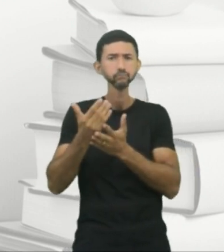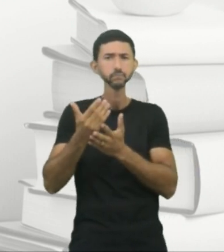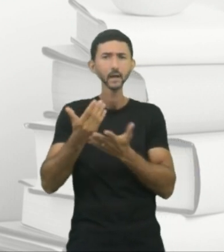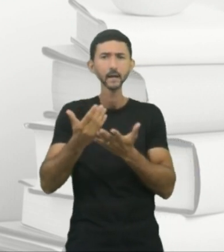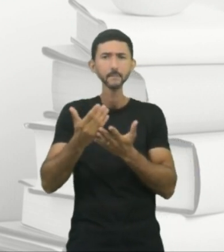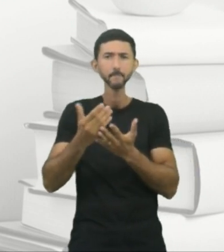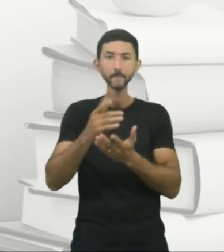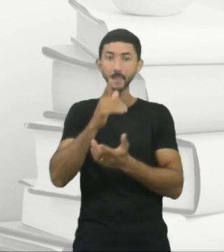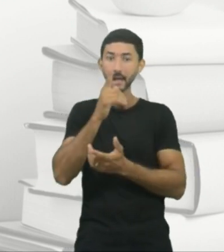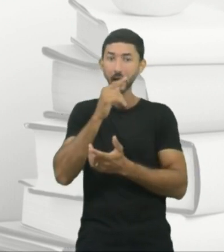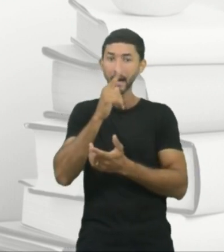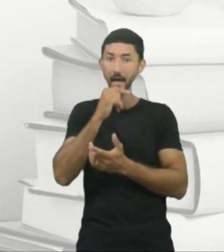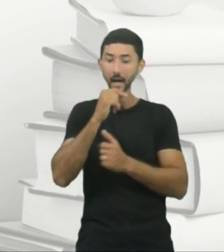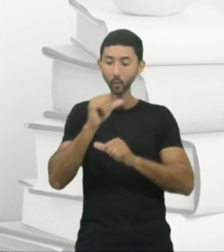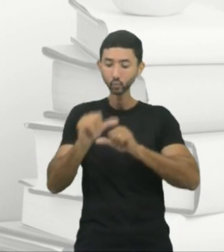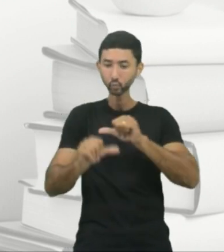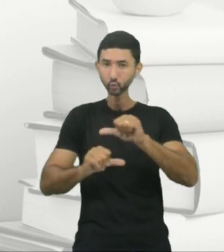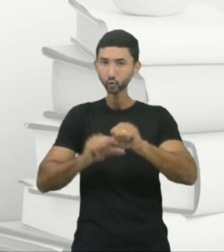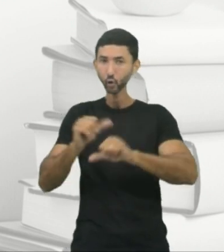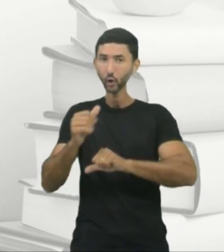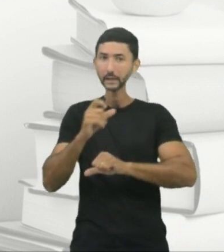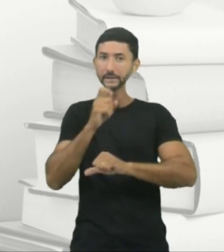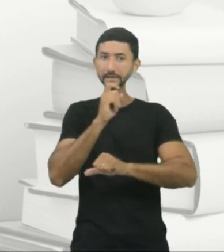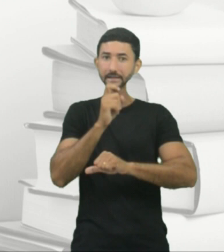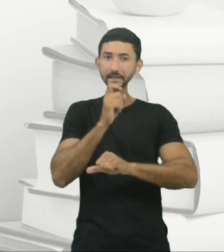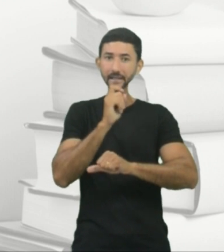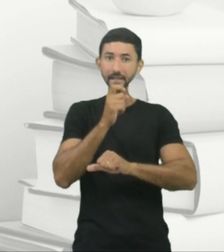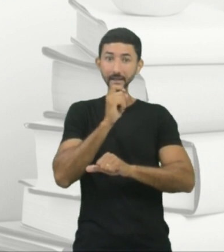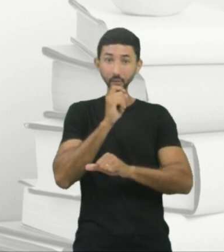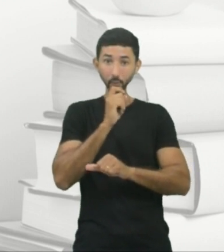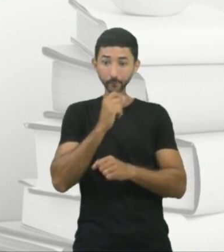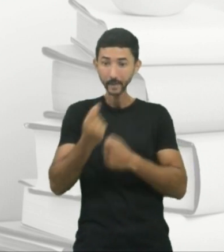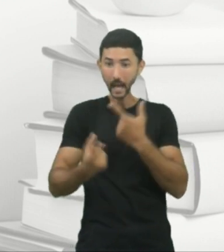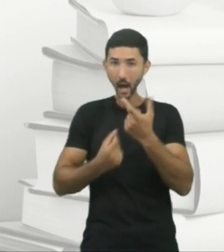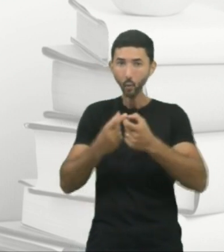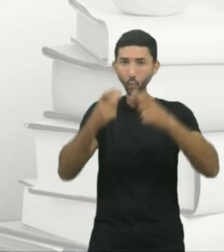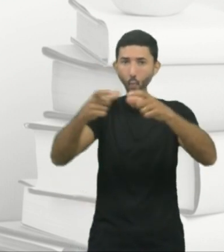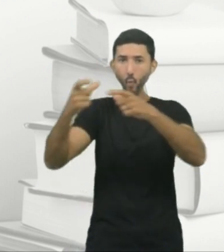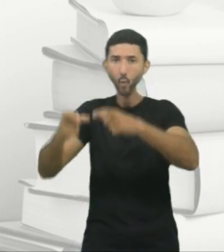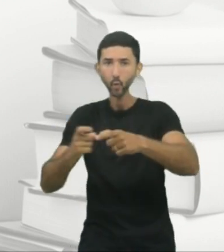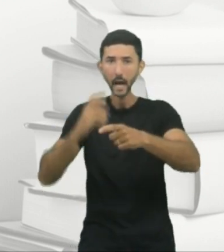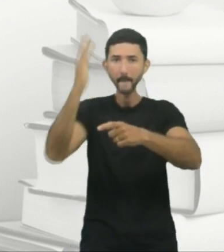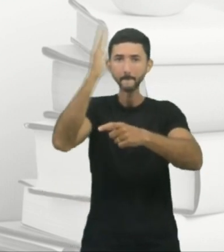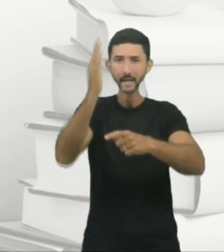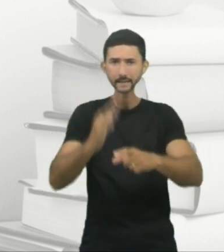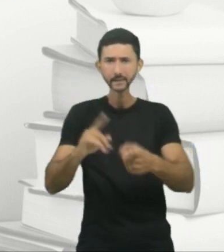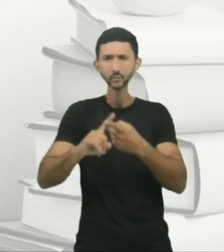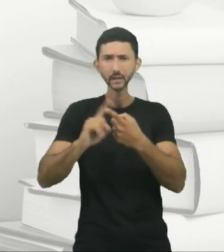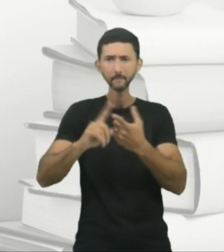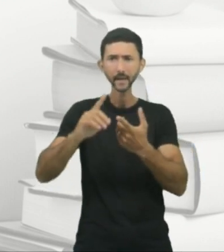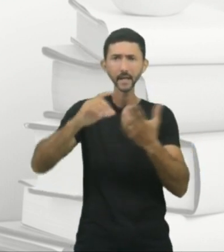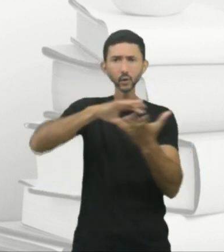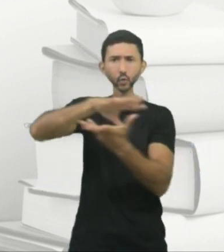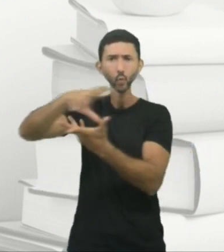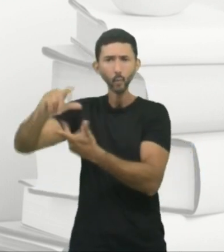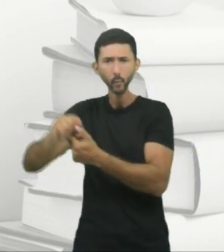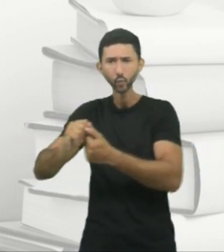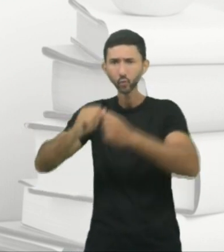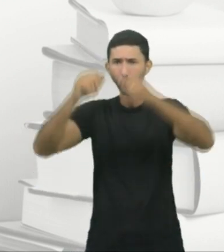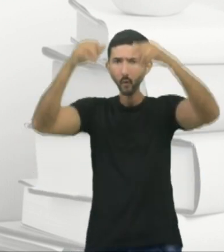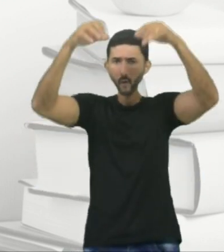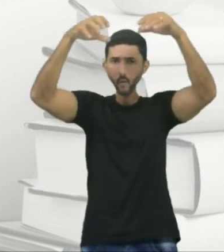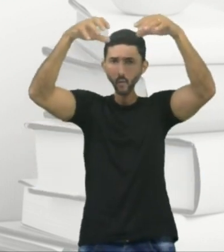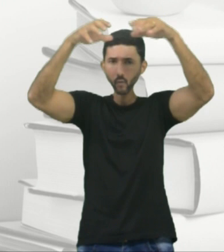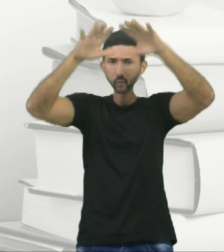a água se transforma em gelo. É por isso que alguns lugares do Brasil e do mundo